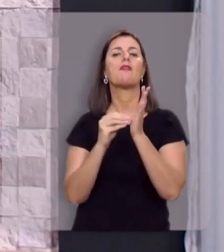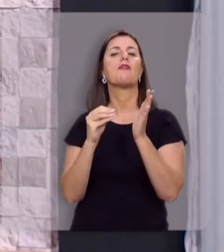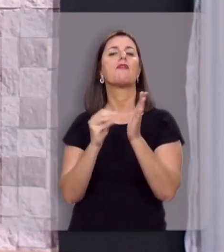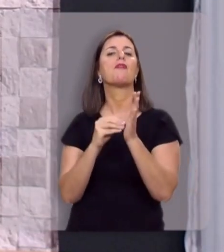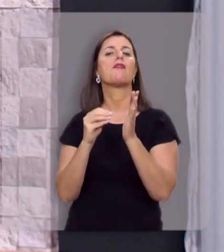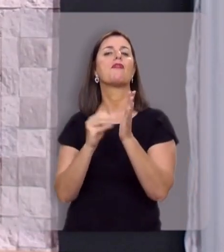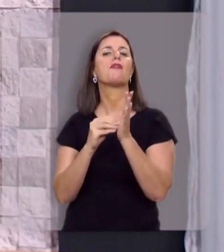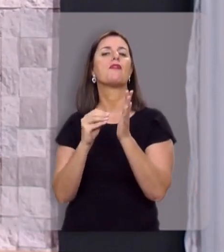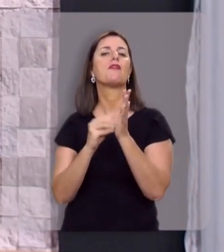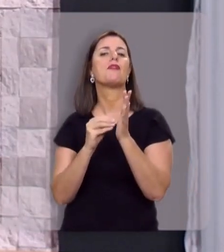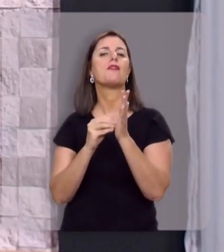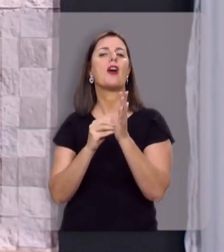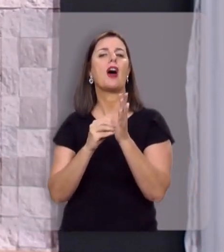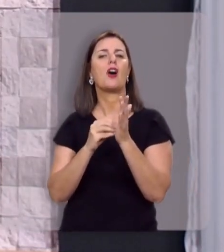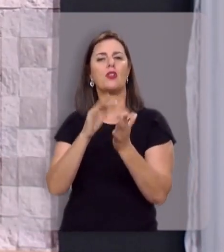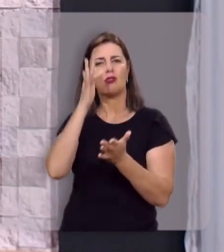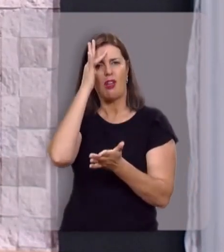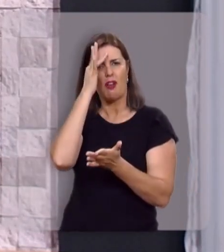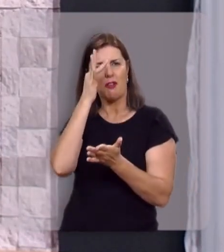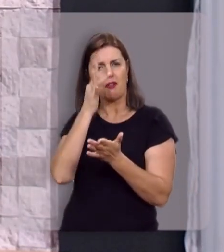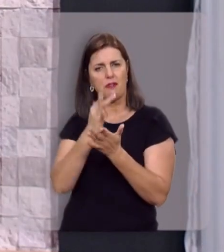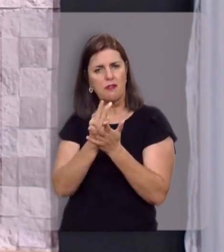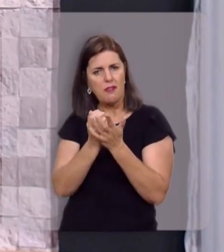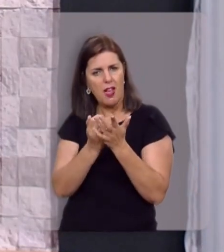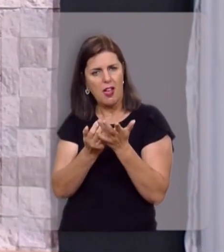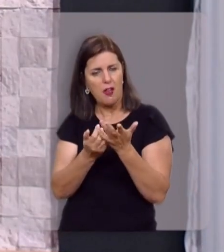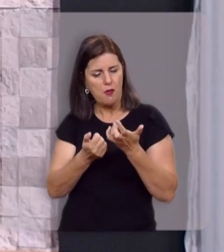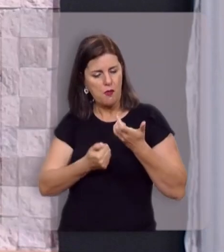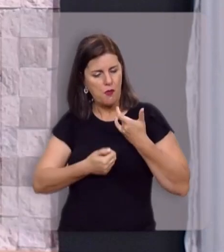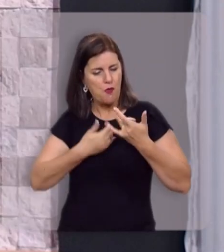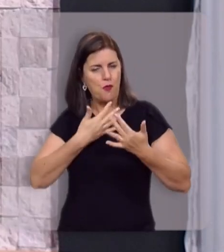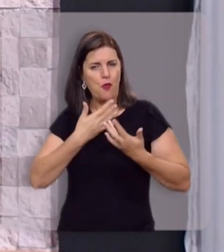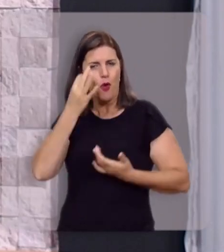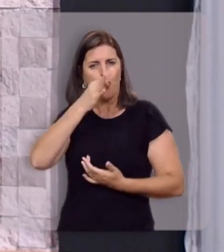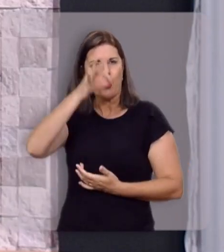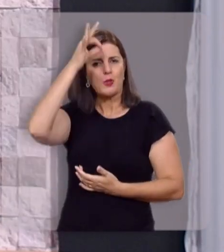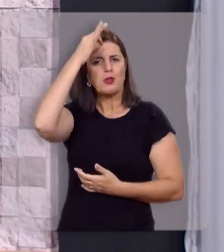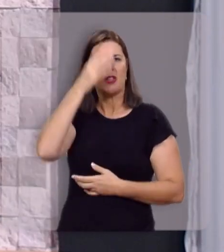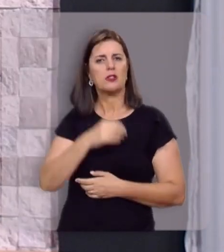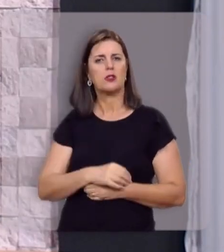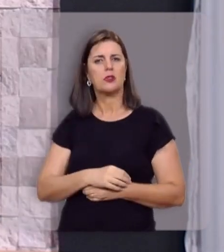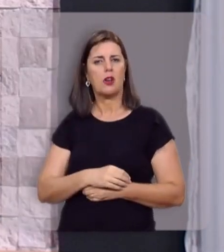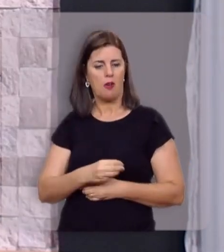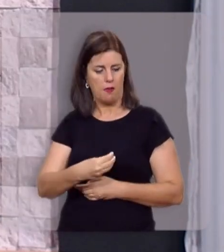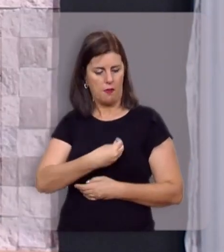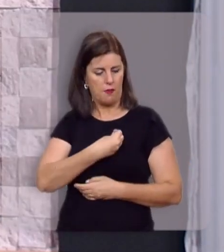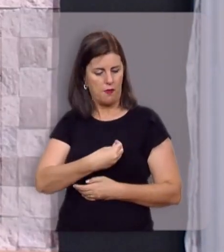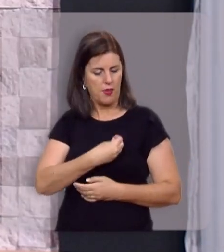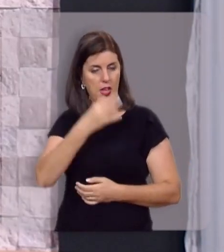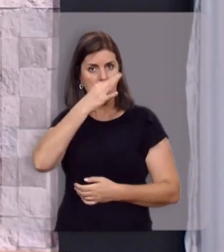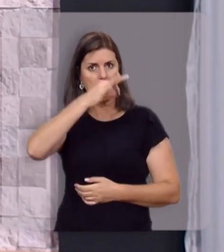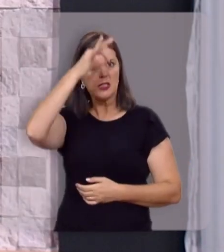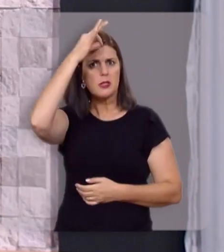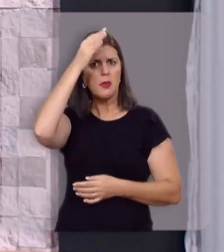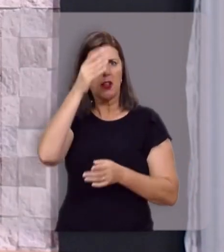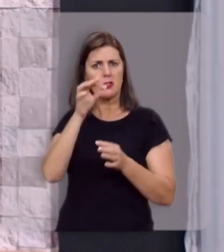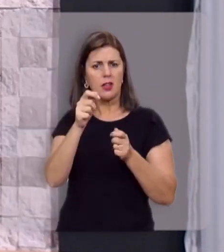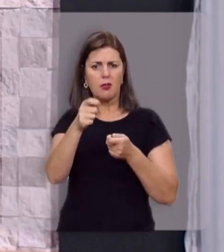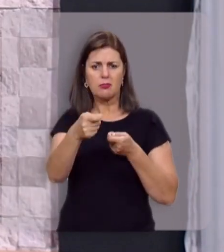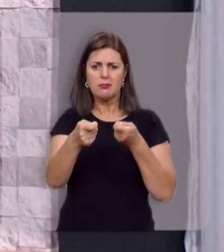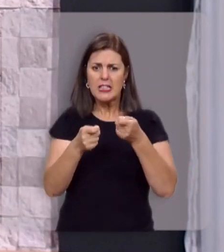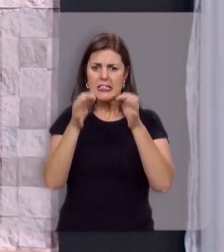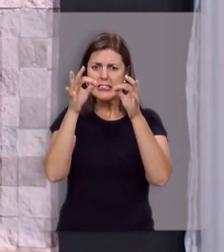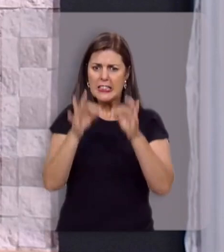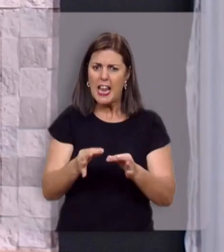falta de fervor espiritual. colocar a vida espiritual no